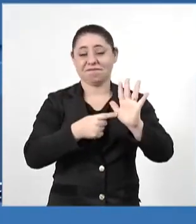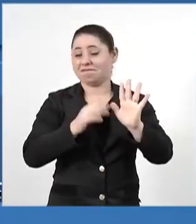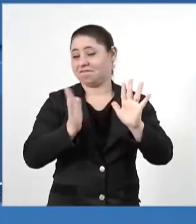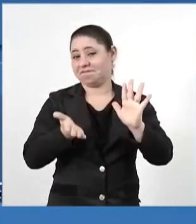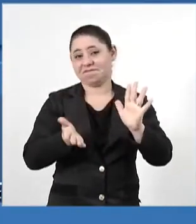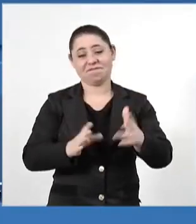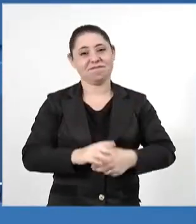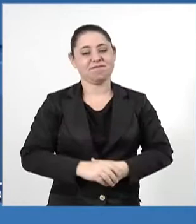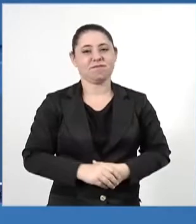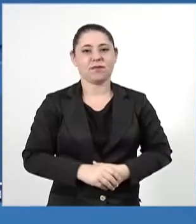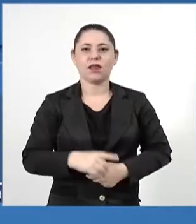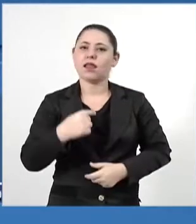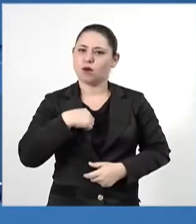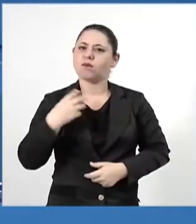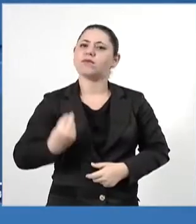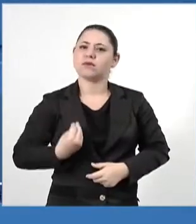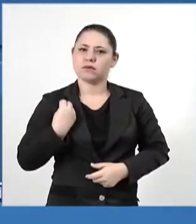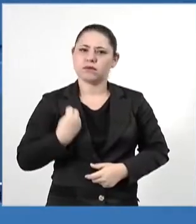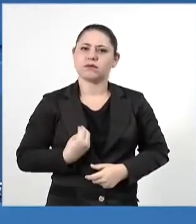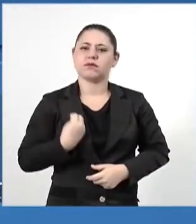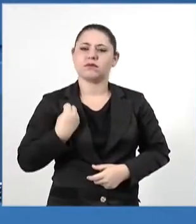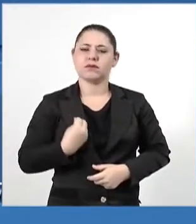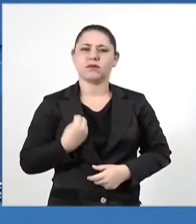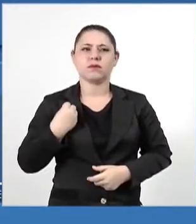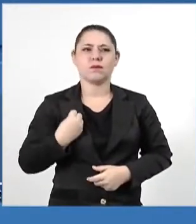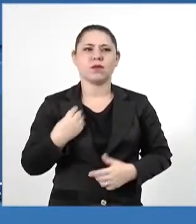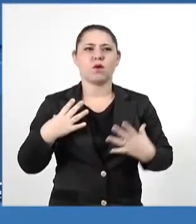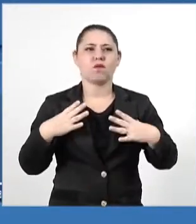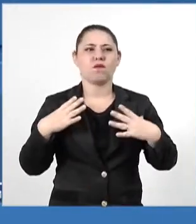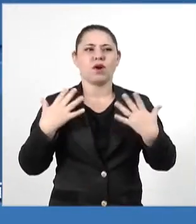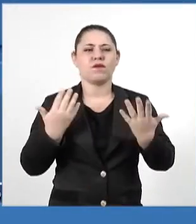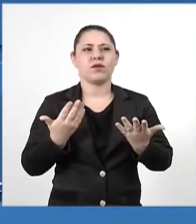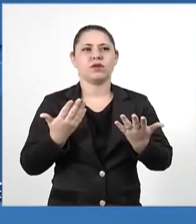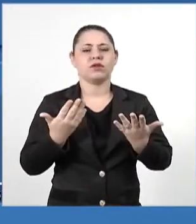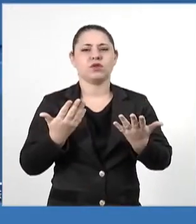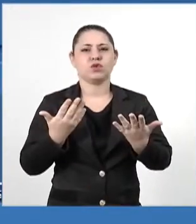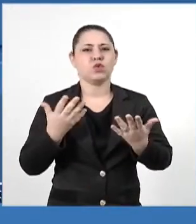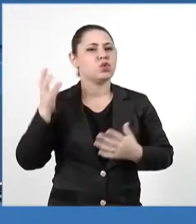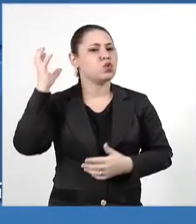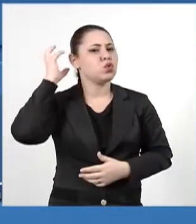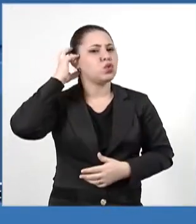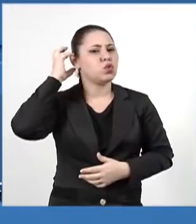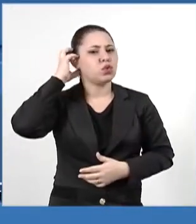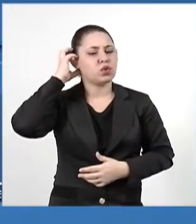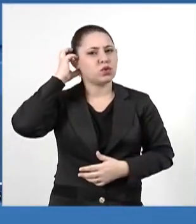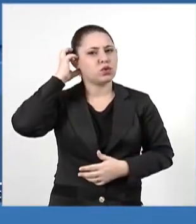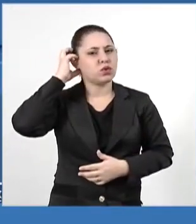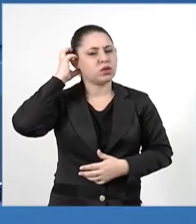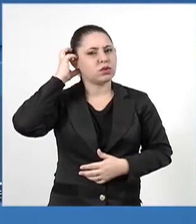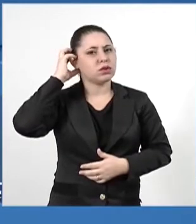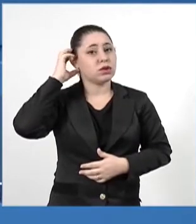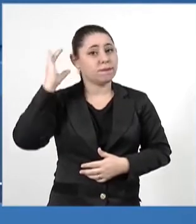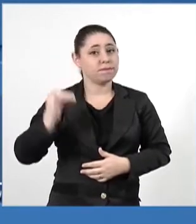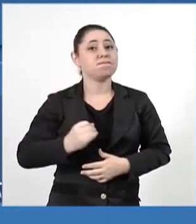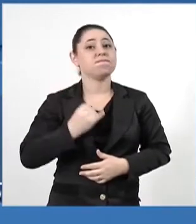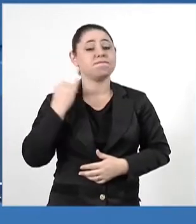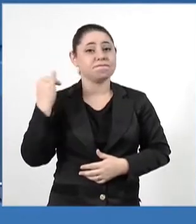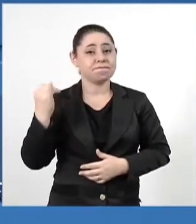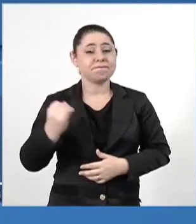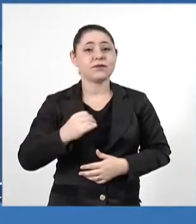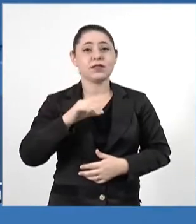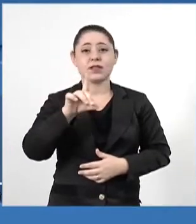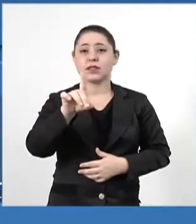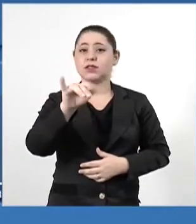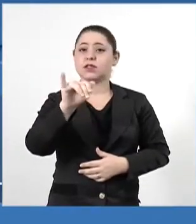fala. E eu participei num evento em Cuiabá, um evento muito importante sobre